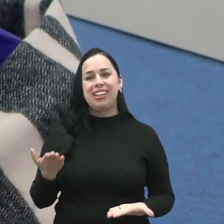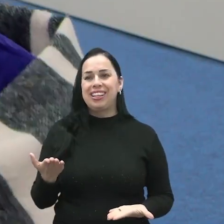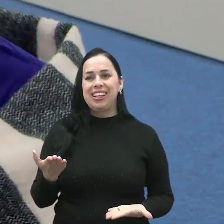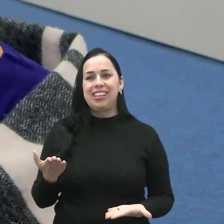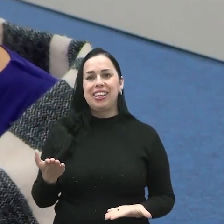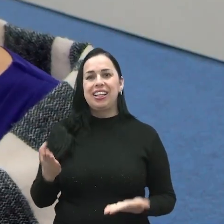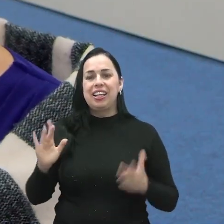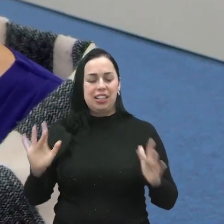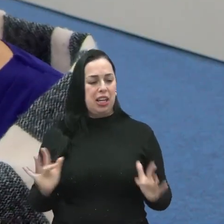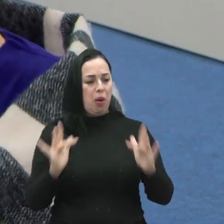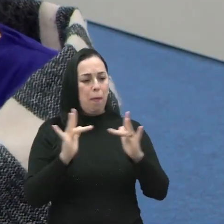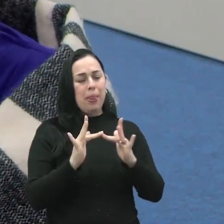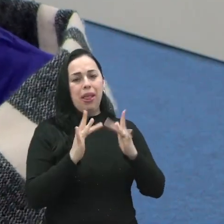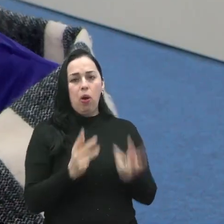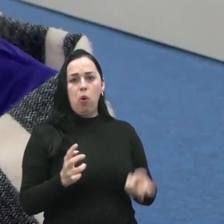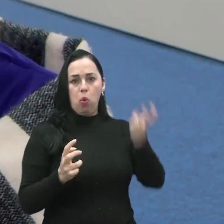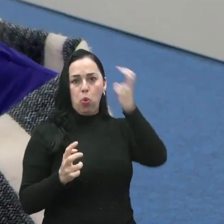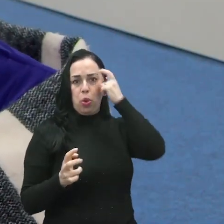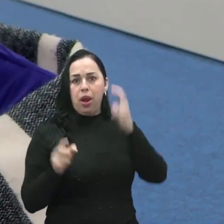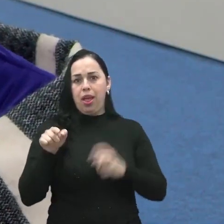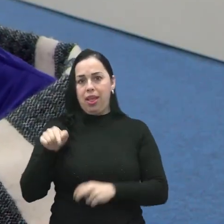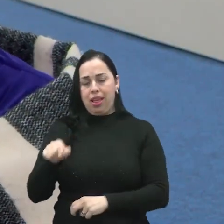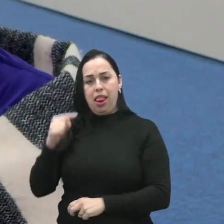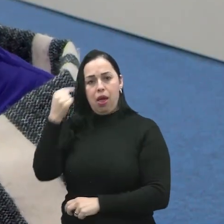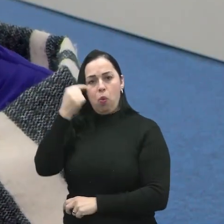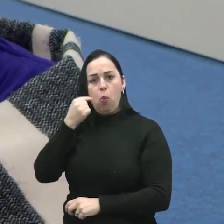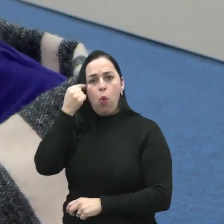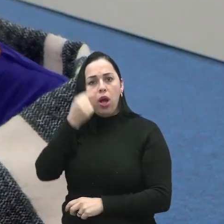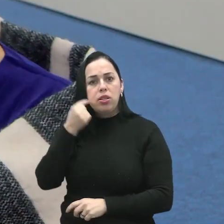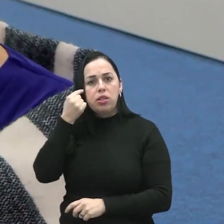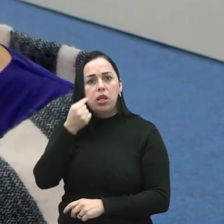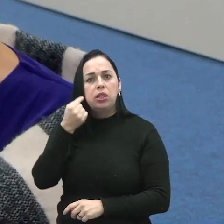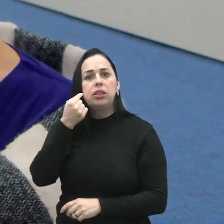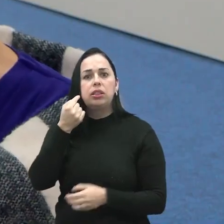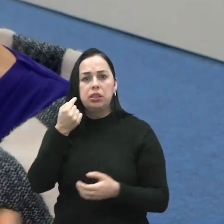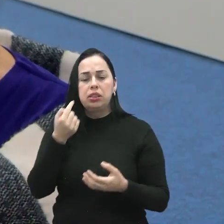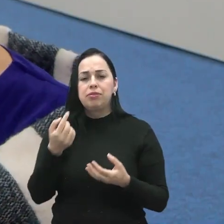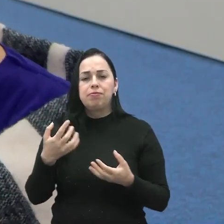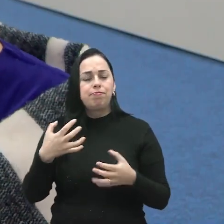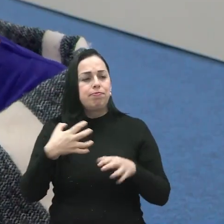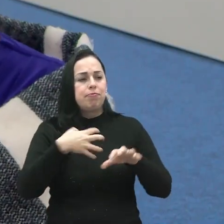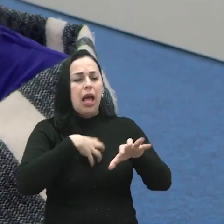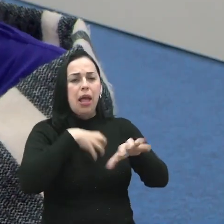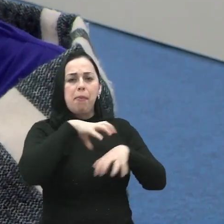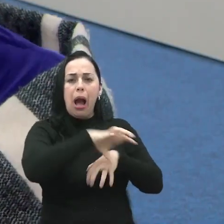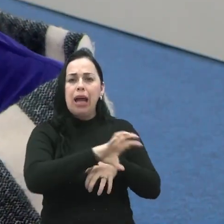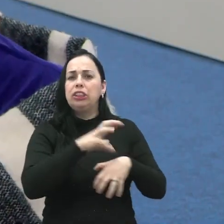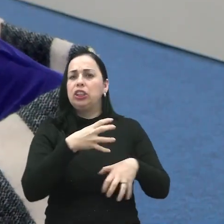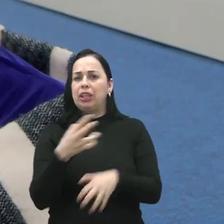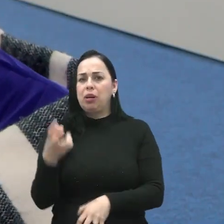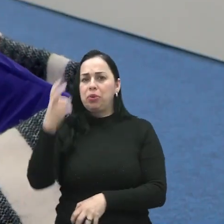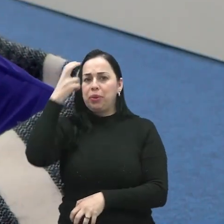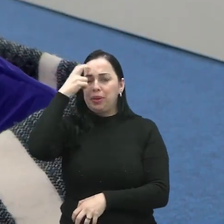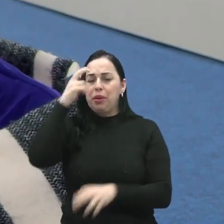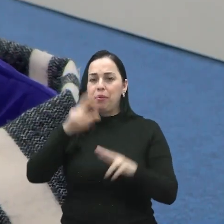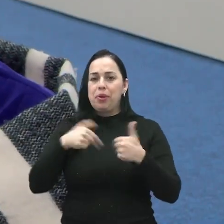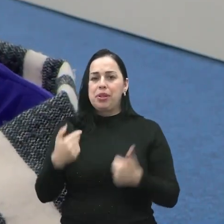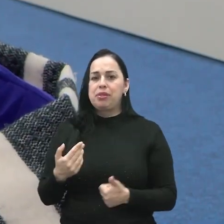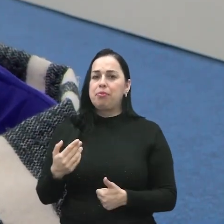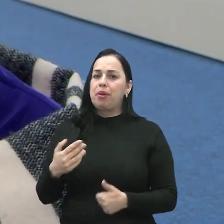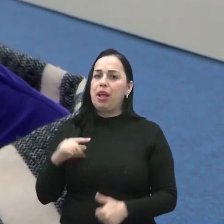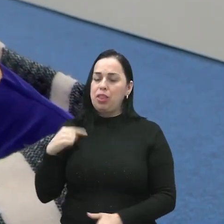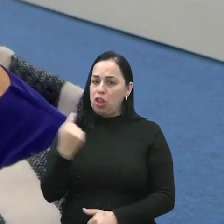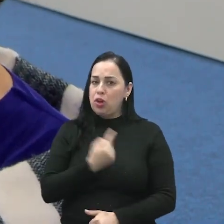ali ligado à arte e ele é um advogado muito sensível a essa questão. Então, para nós é